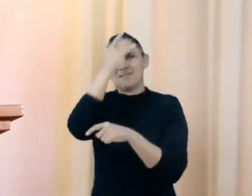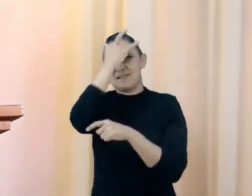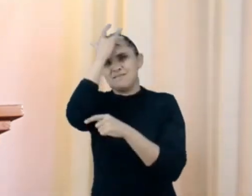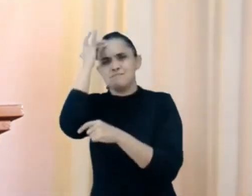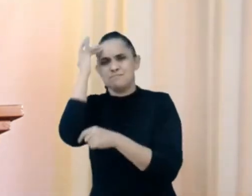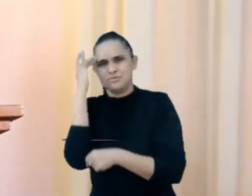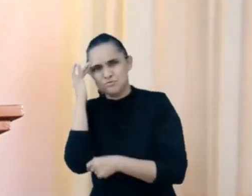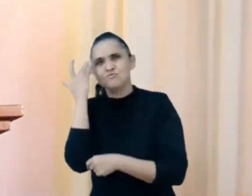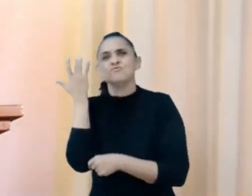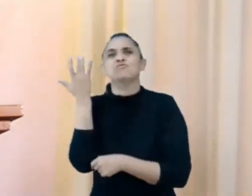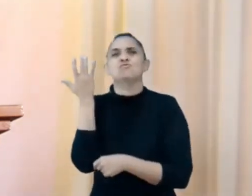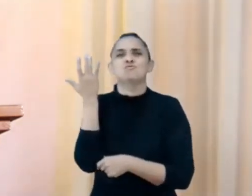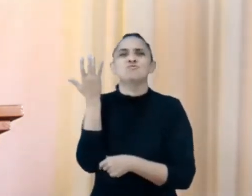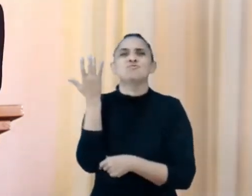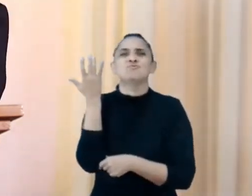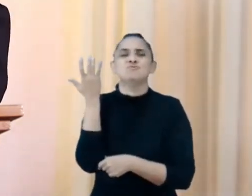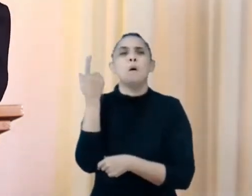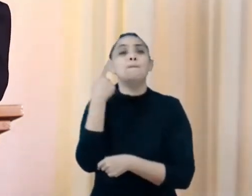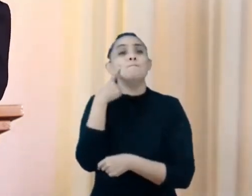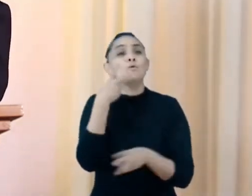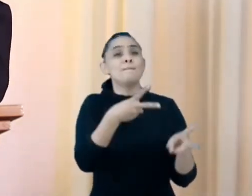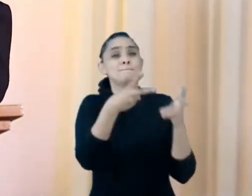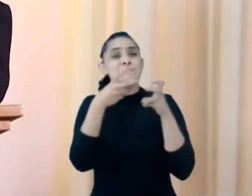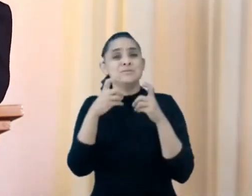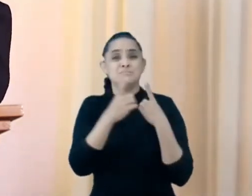da ação dos discípulos.